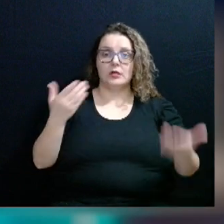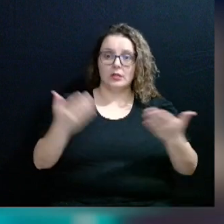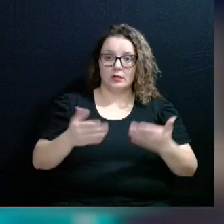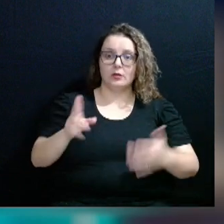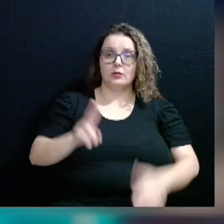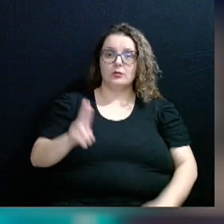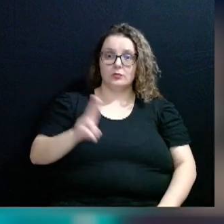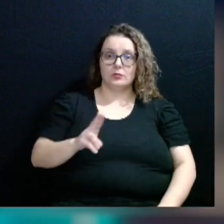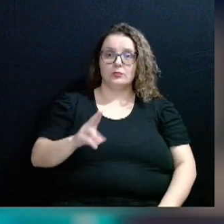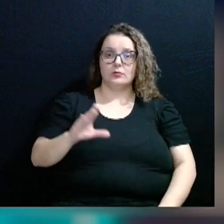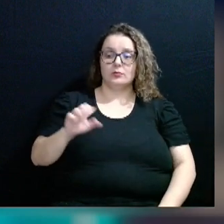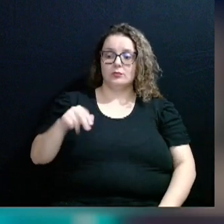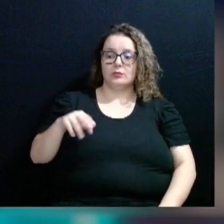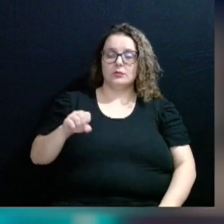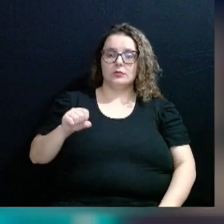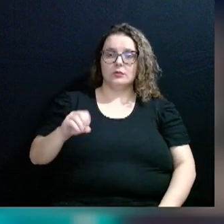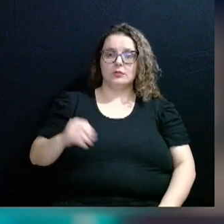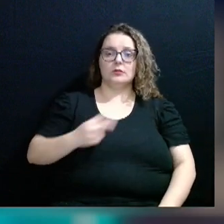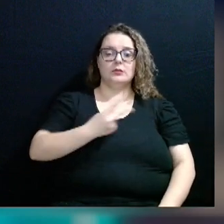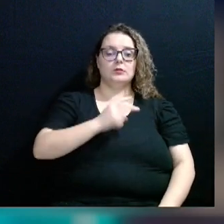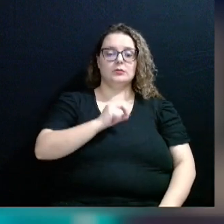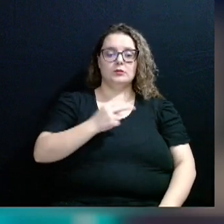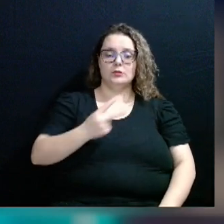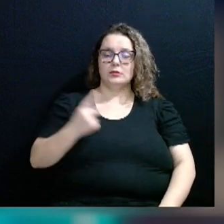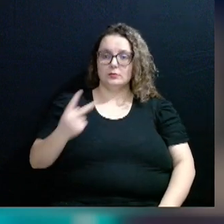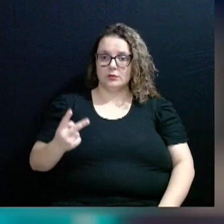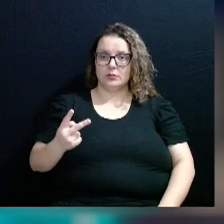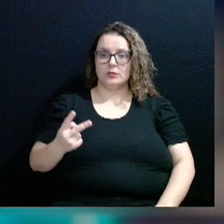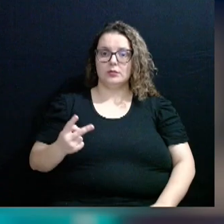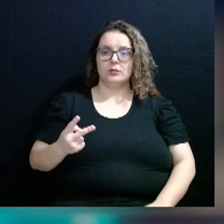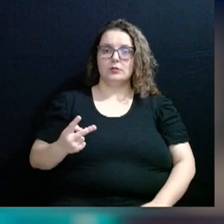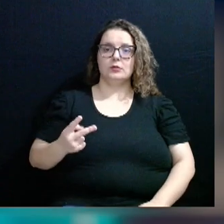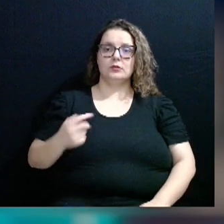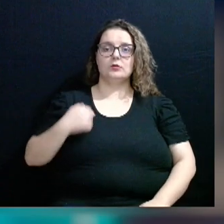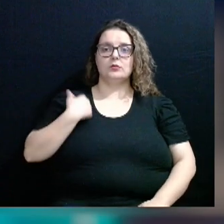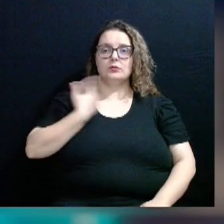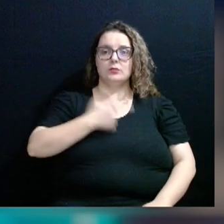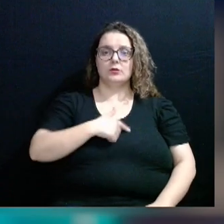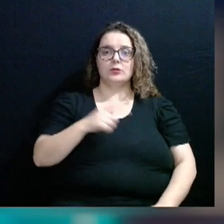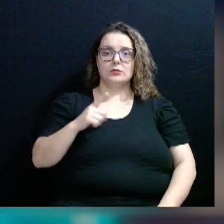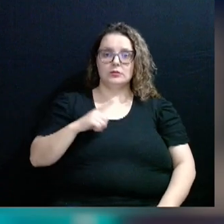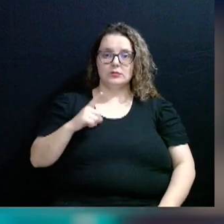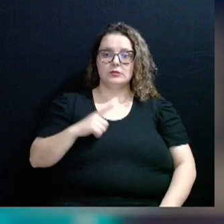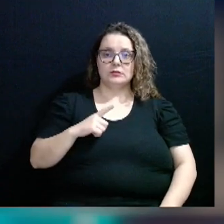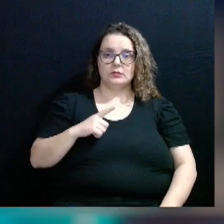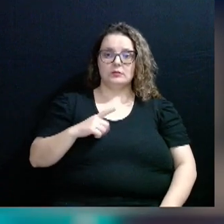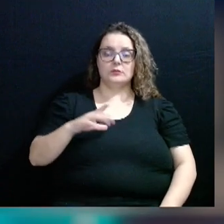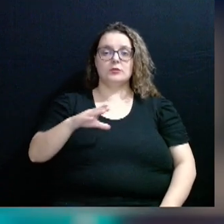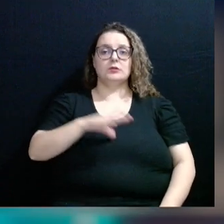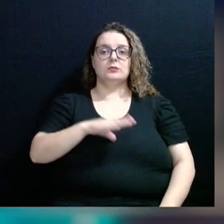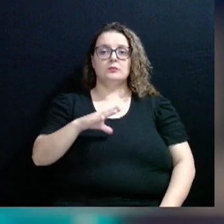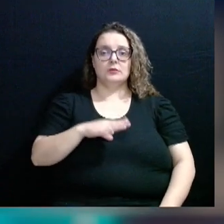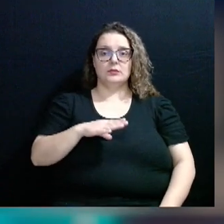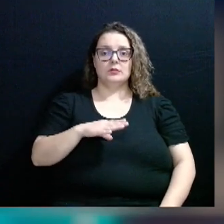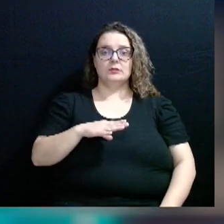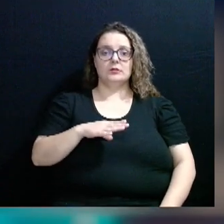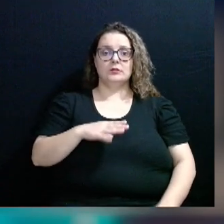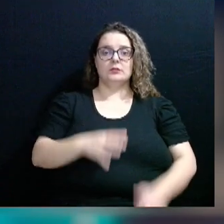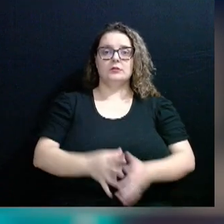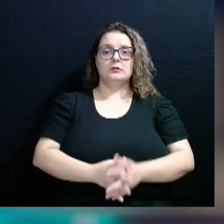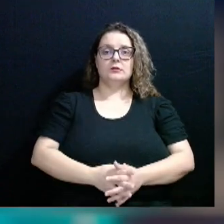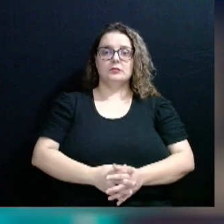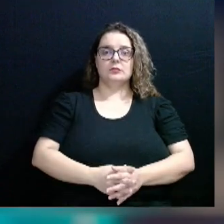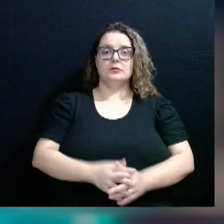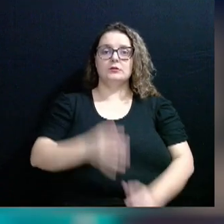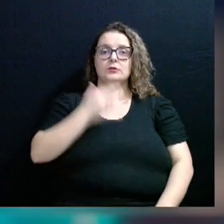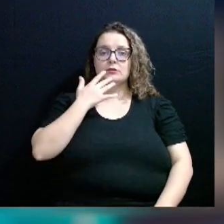de 2022, nós temos, o município está nessas cores